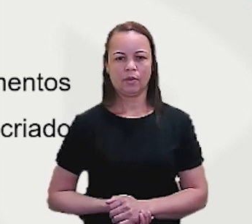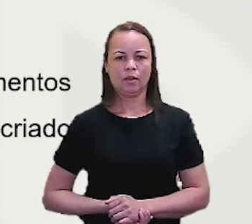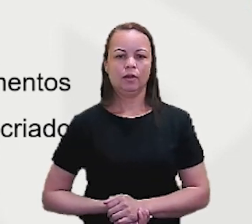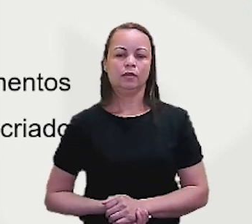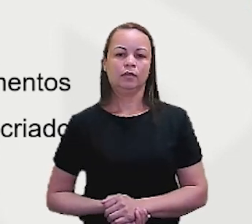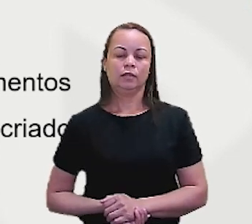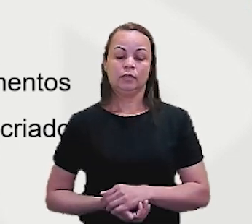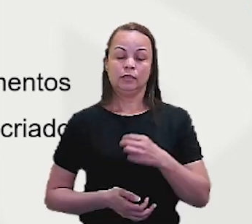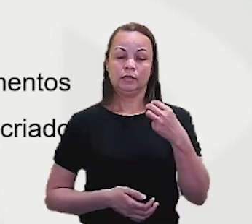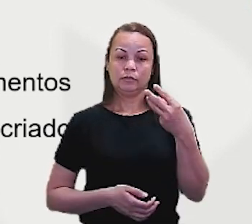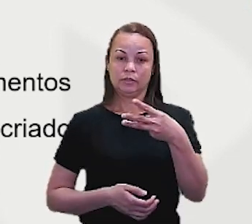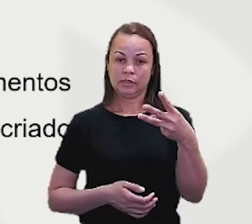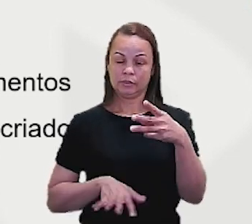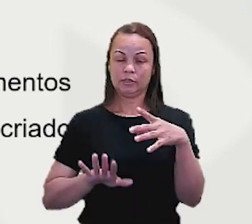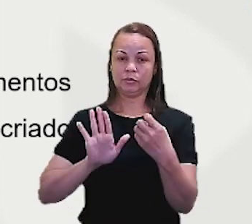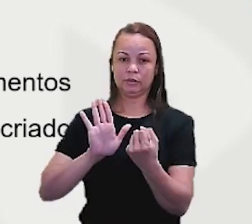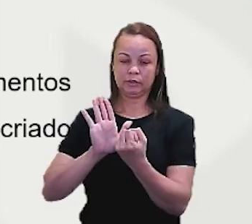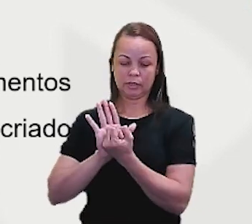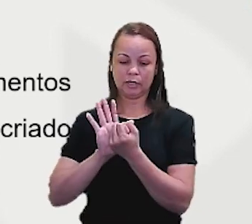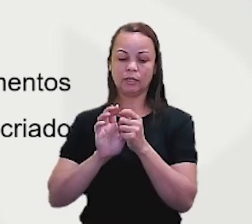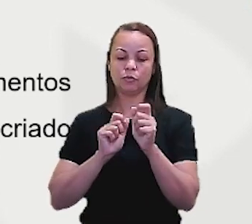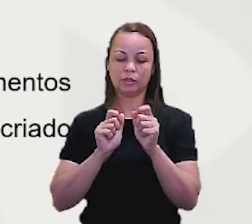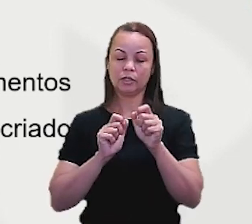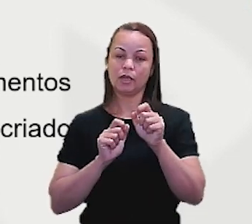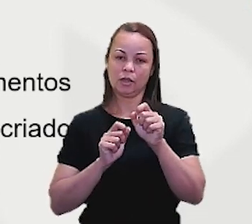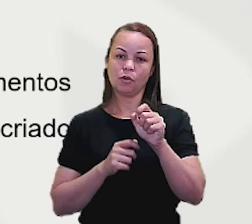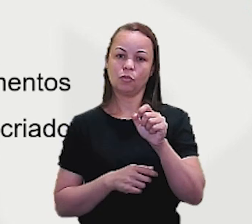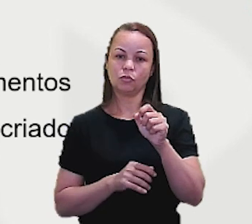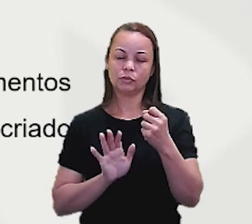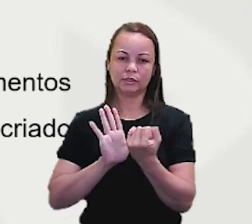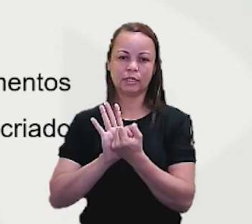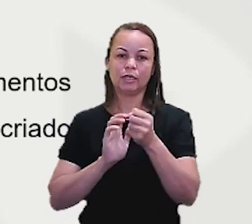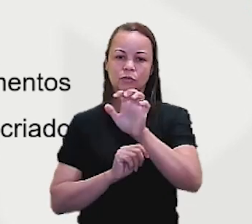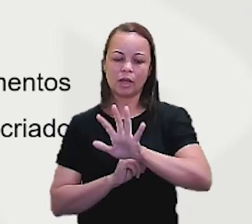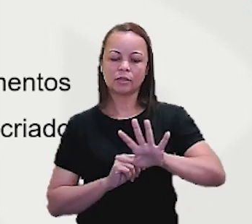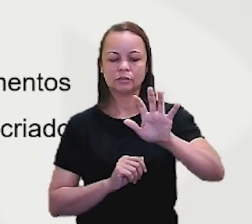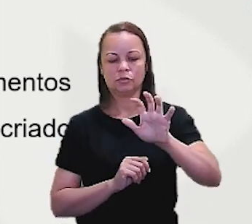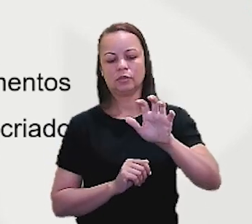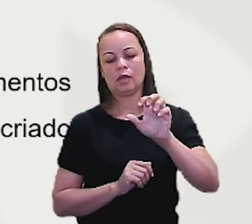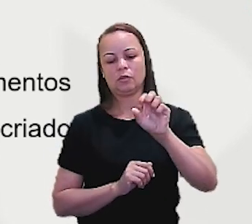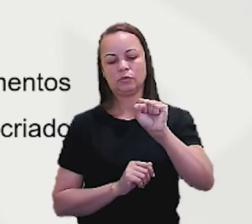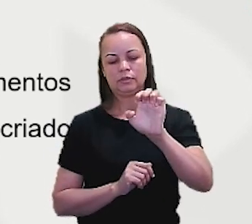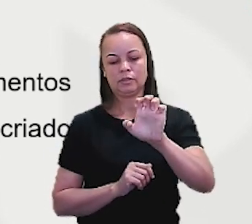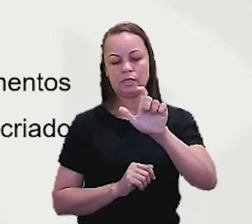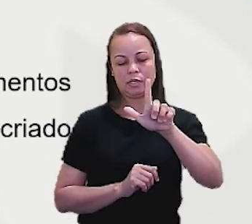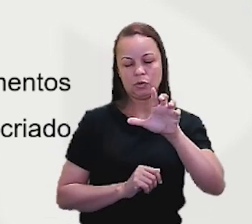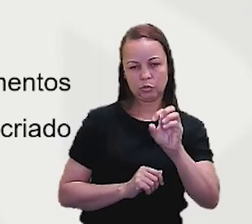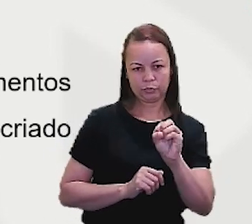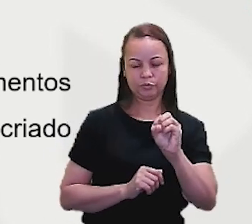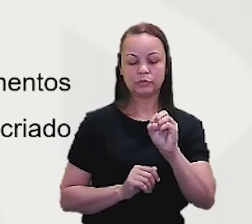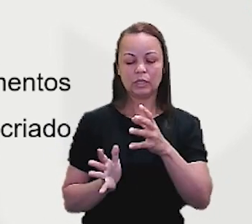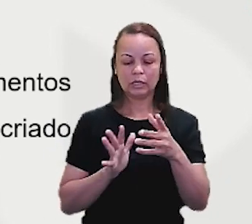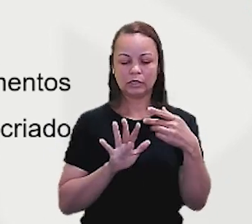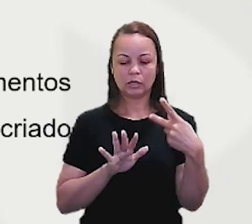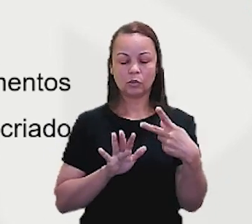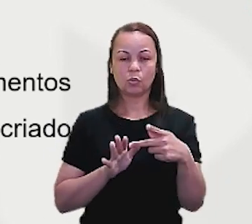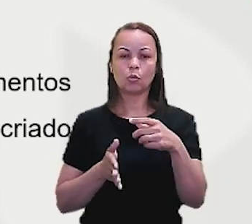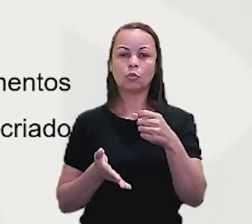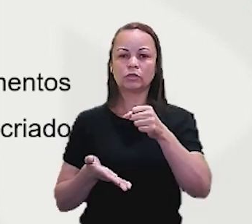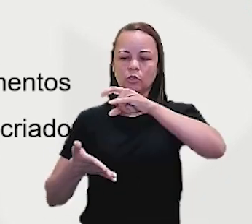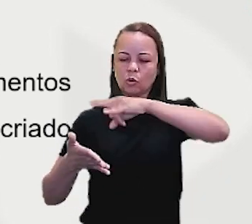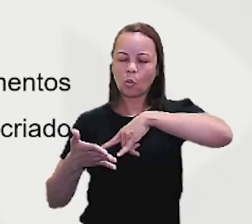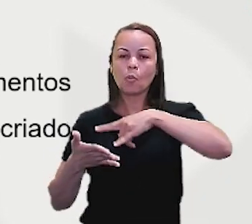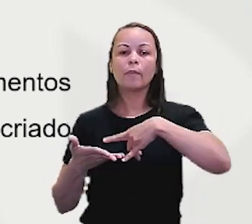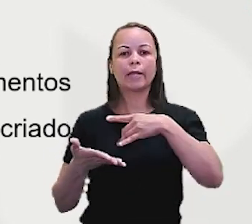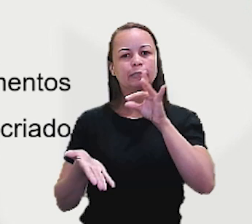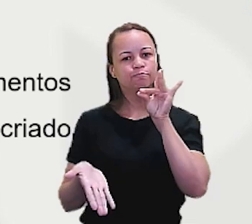Então, esse é o terceiro selo, que é o selo nacional. O selo nacional é um símbolo usado pelo governo em documentos